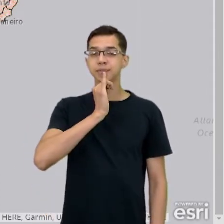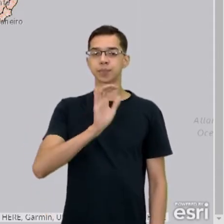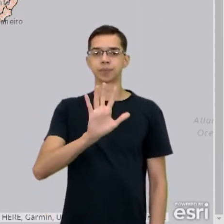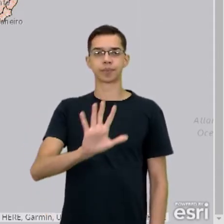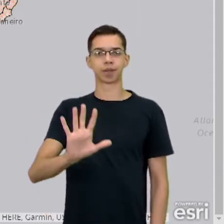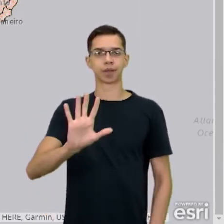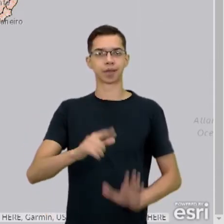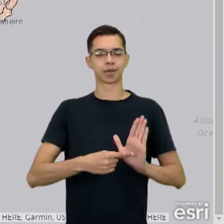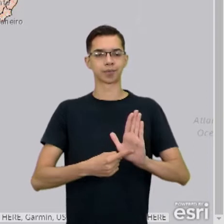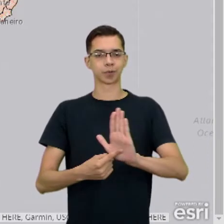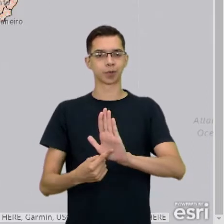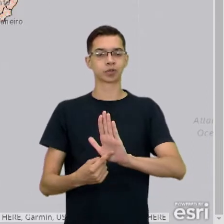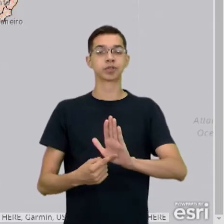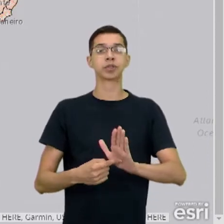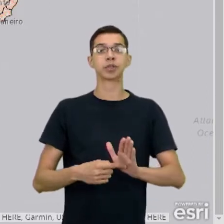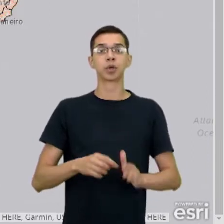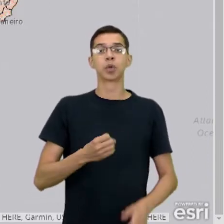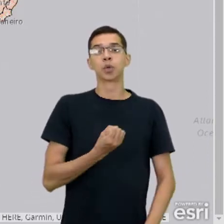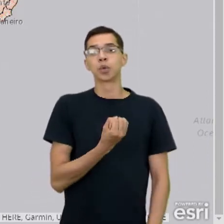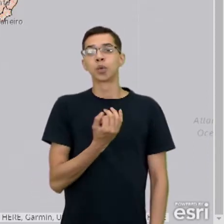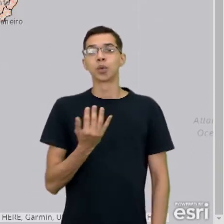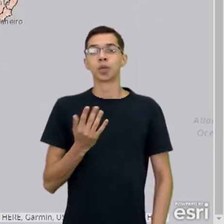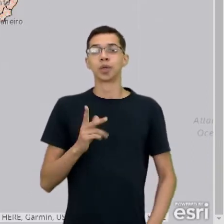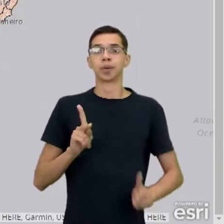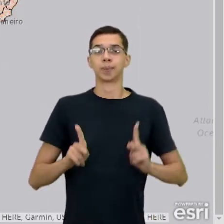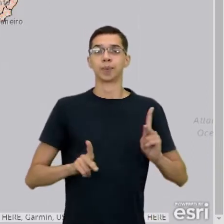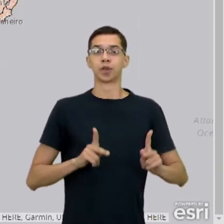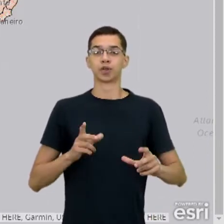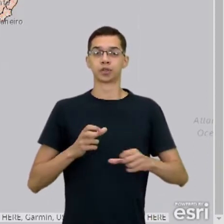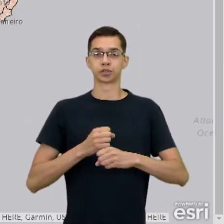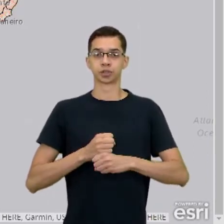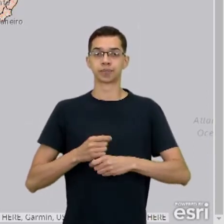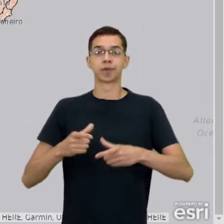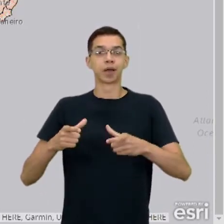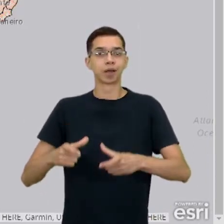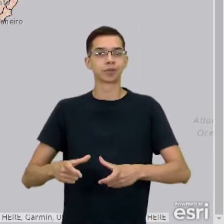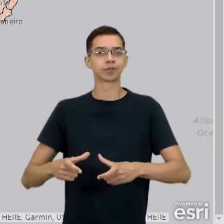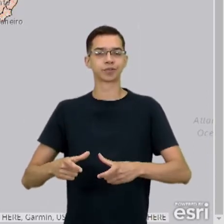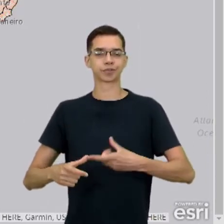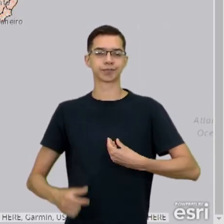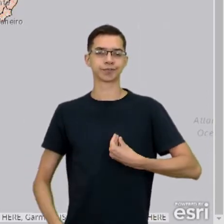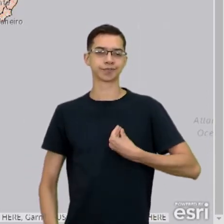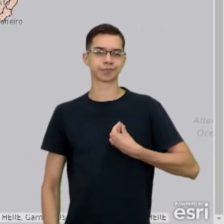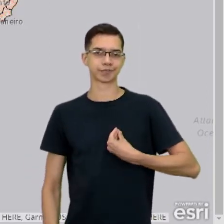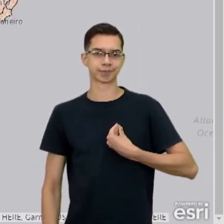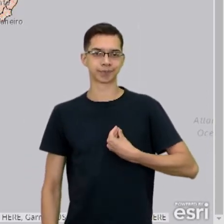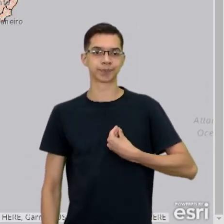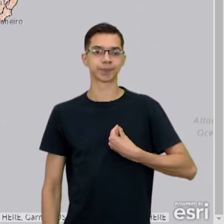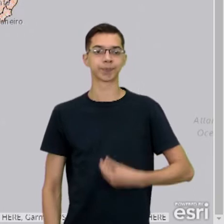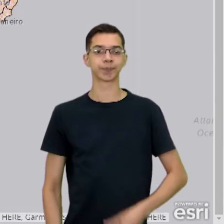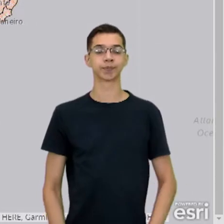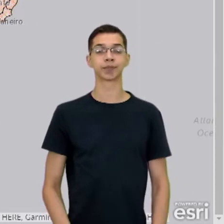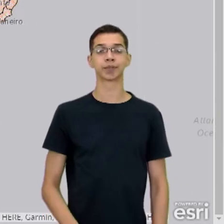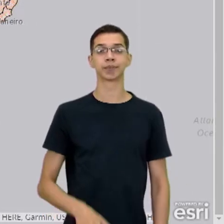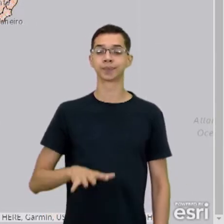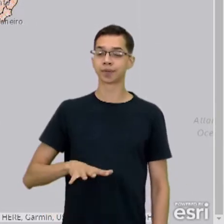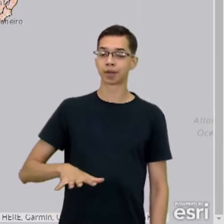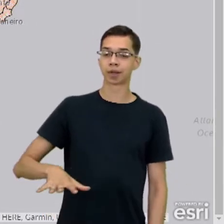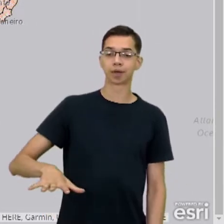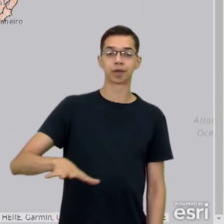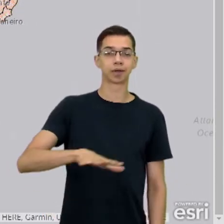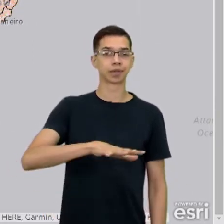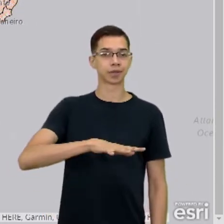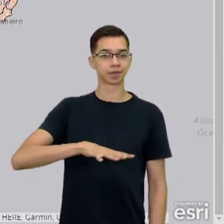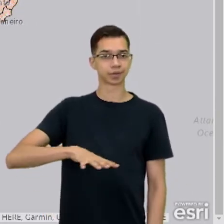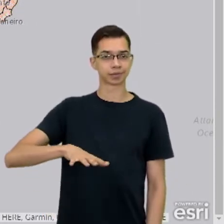densidade de população, que é o total de população residente, dividido pela área que ocupam, ou seja, é